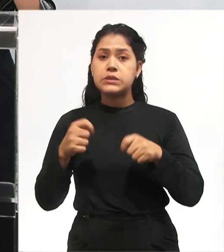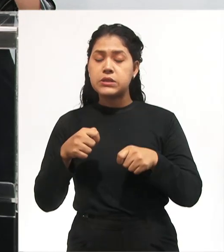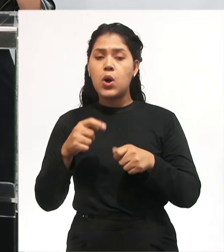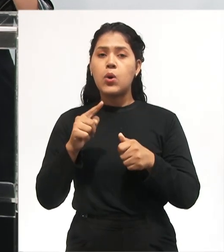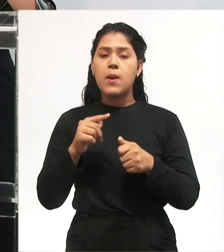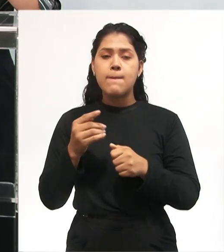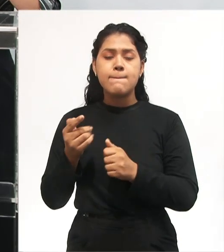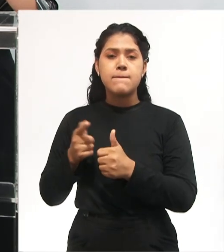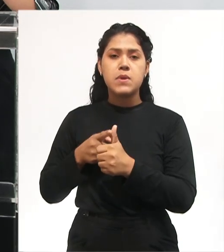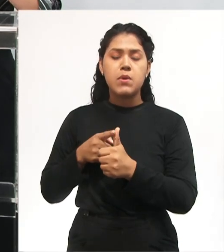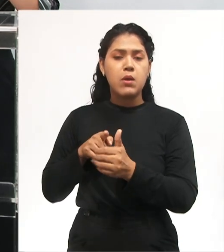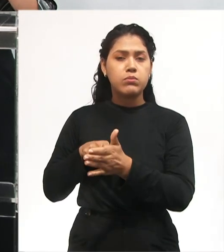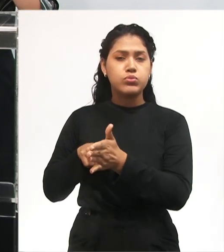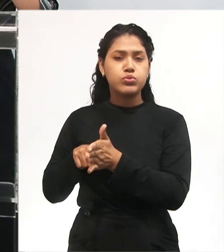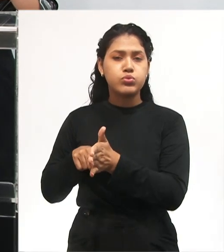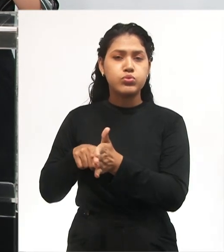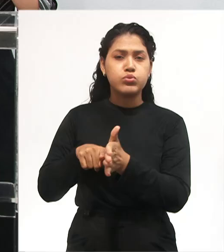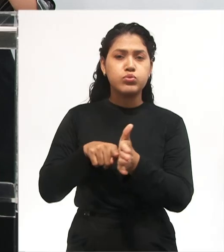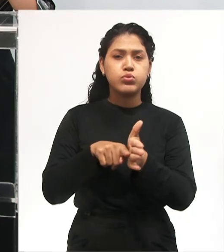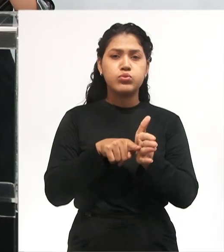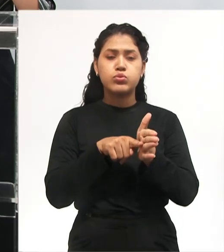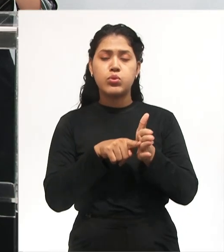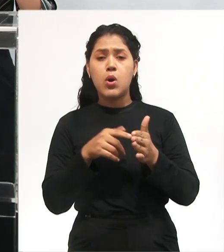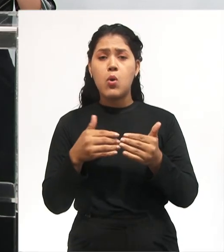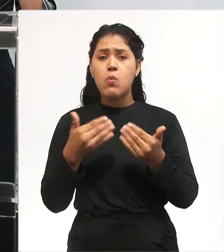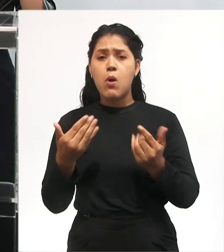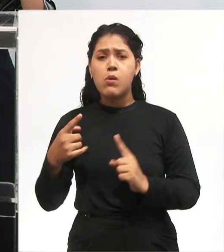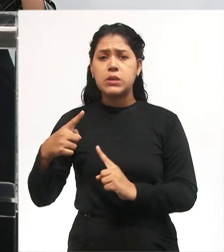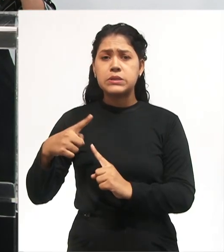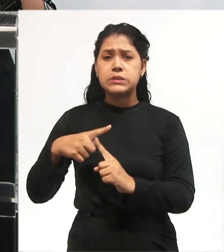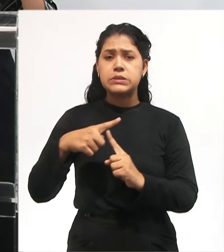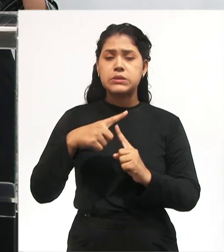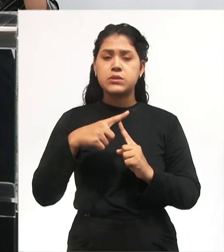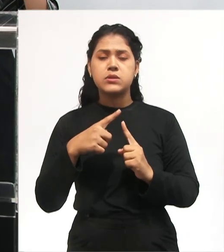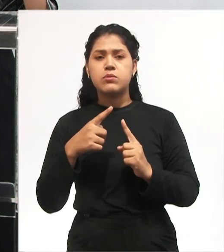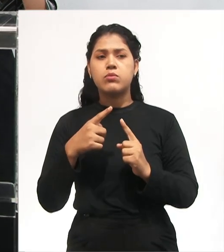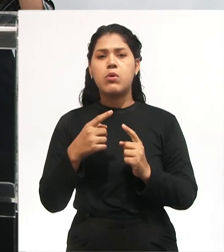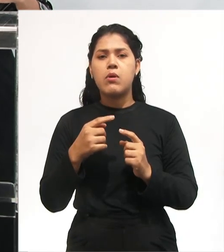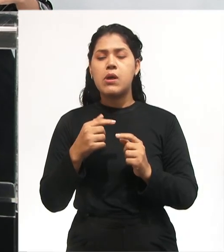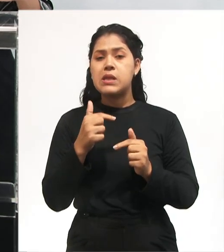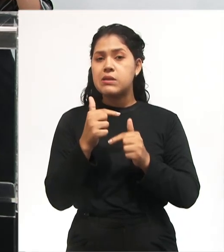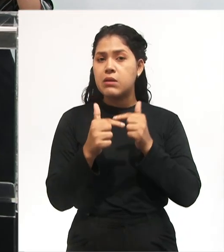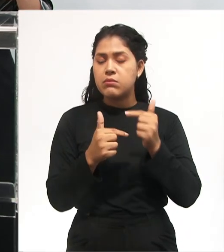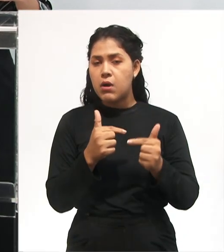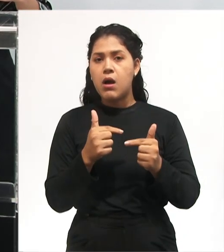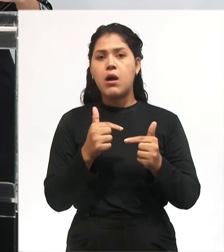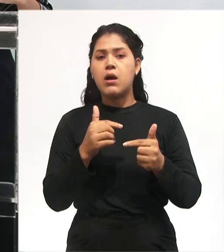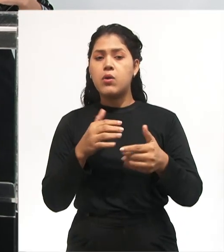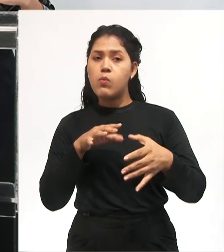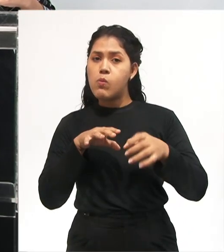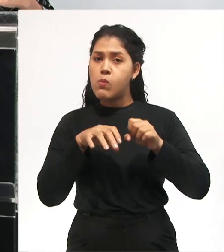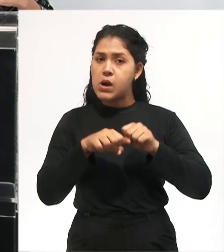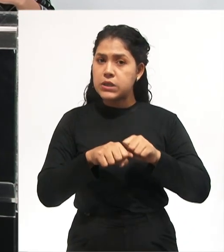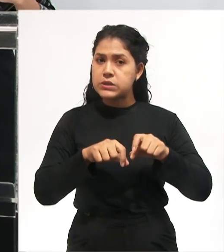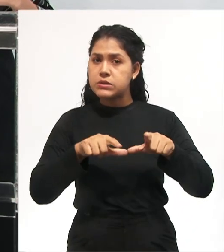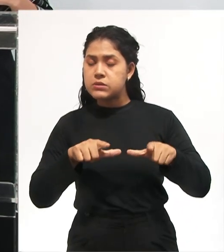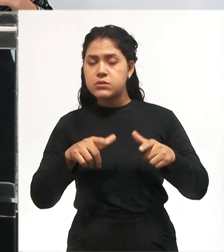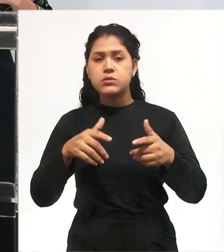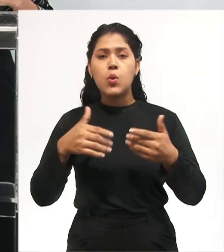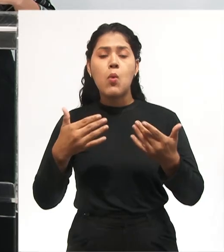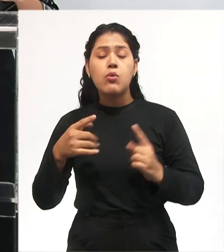estratégico de qual tipo de processo de formação, de treinamento é necessário